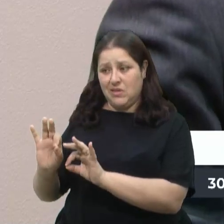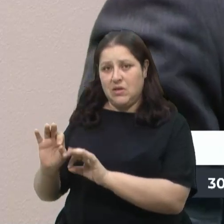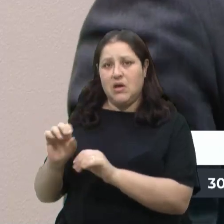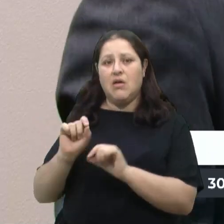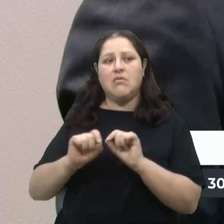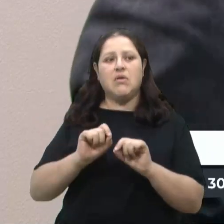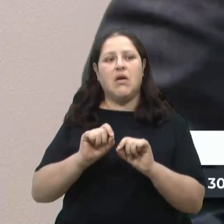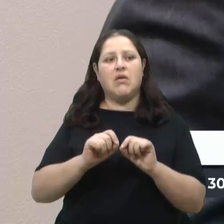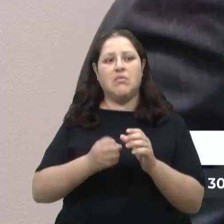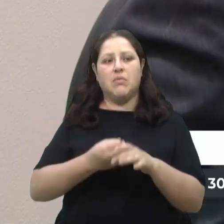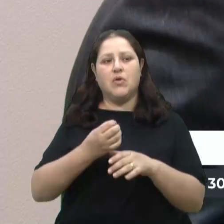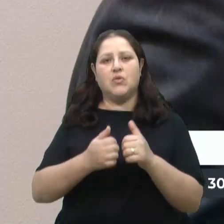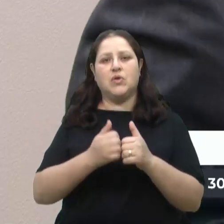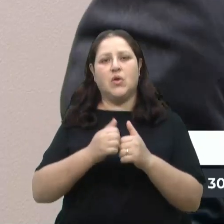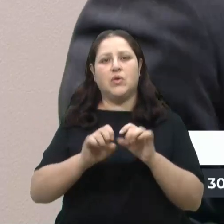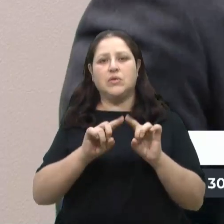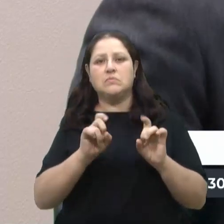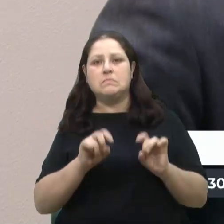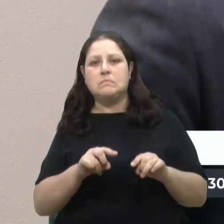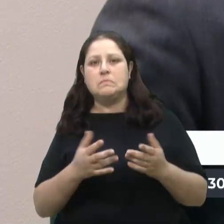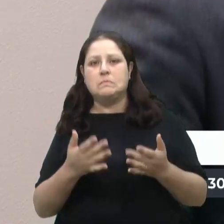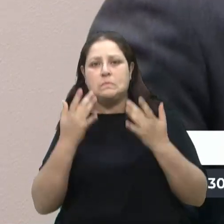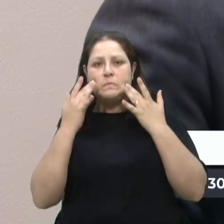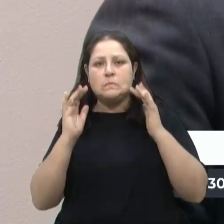gente, a